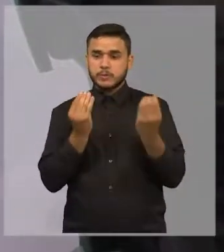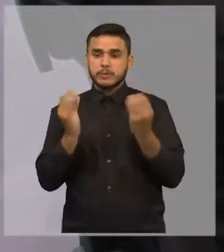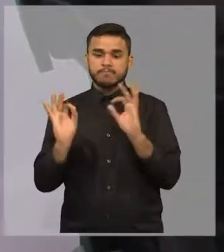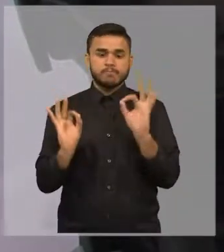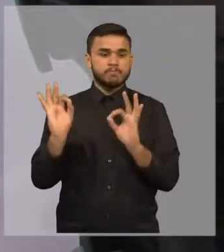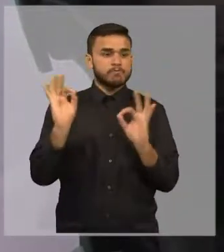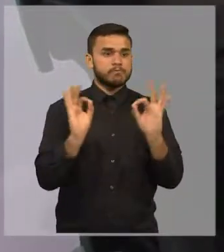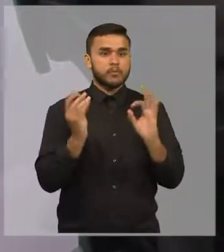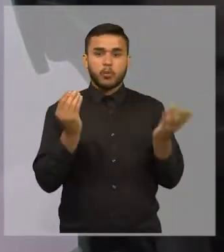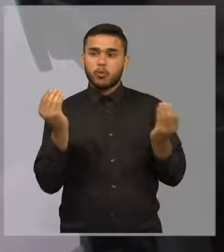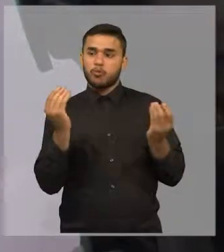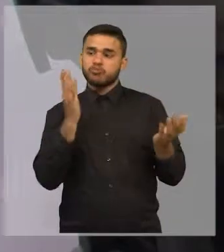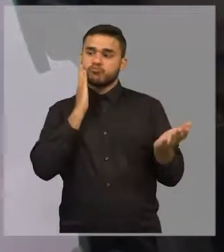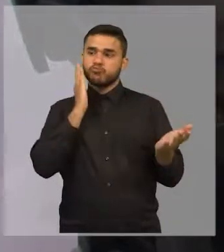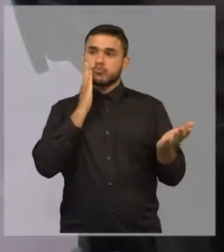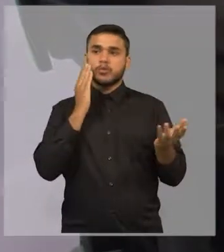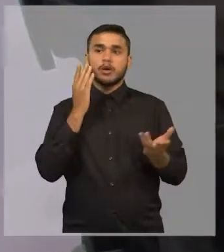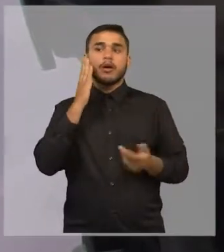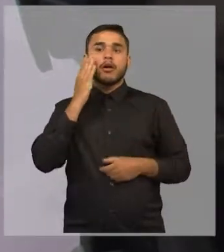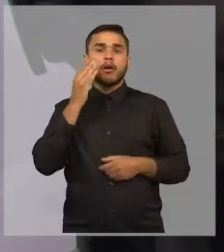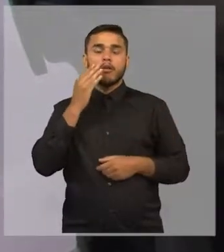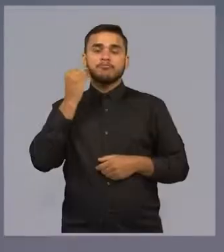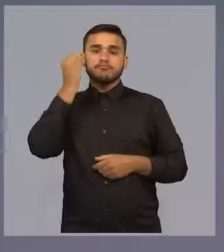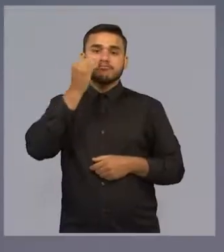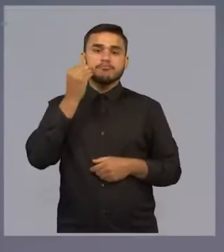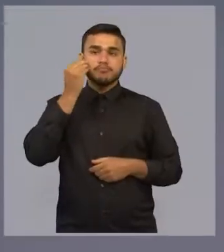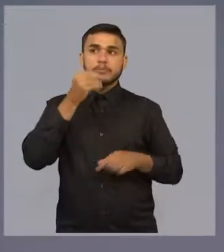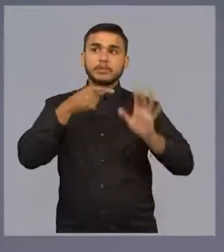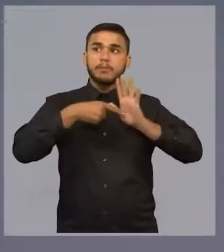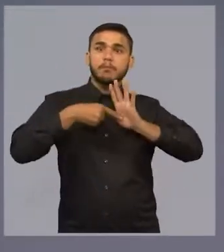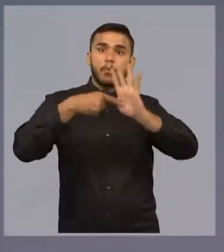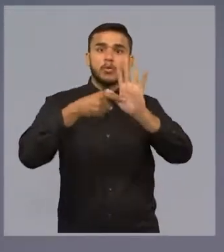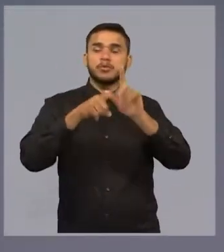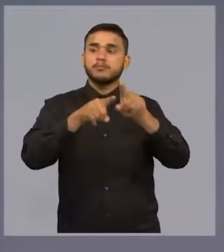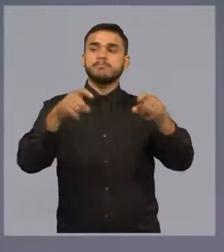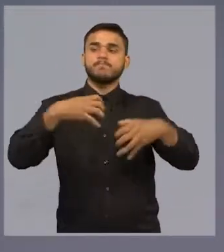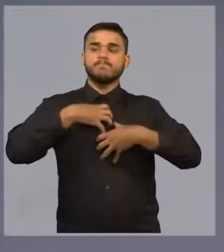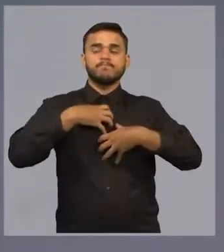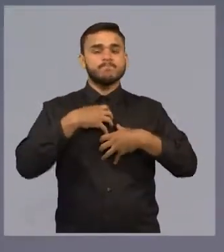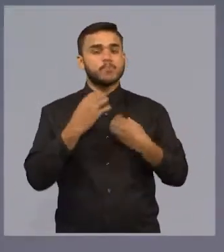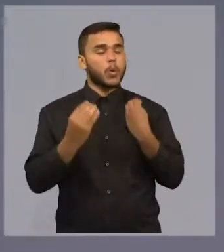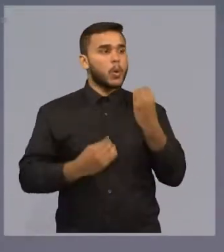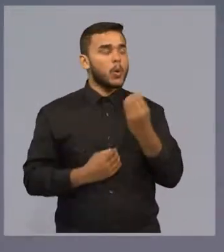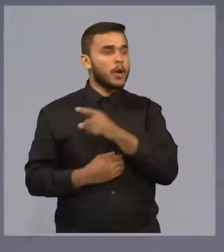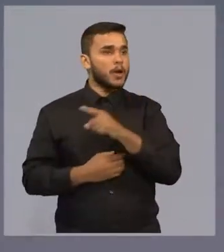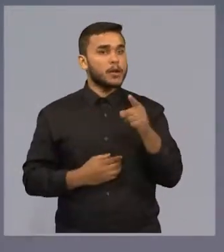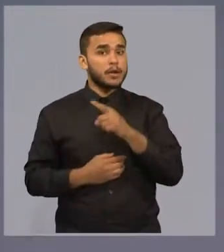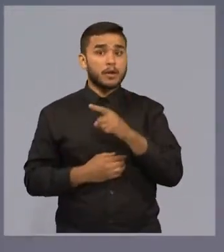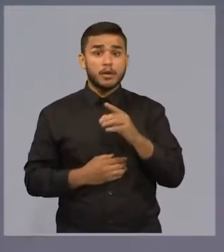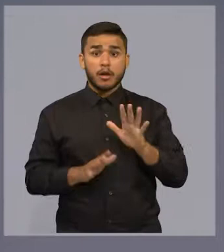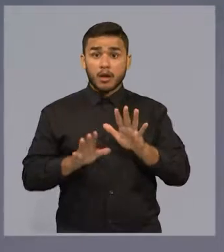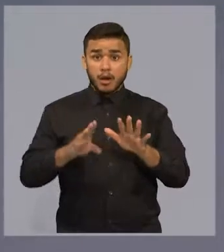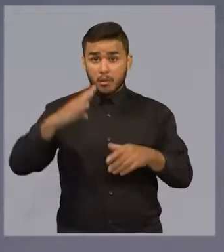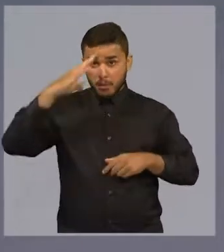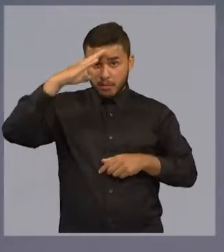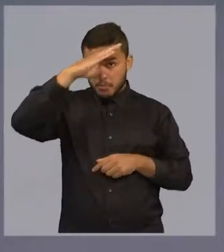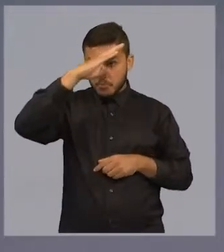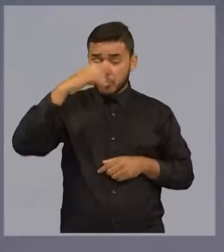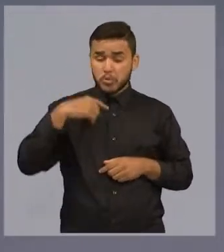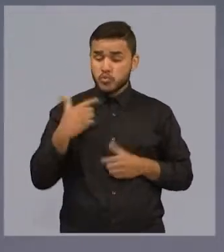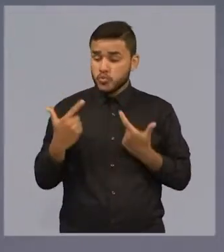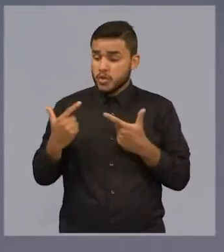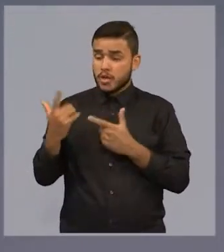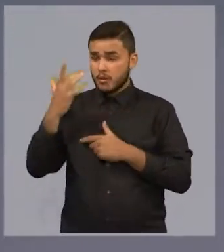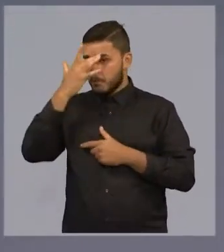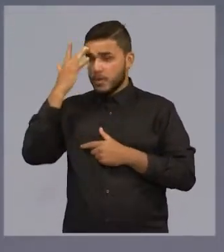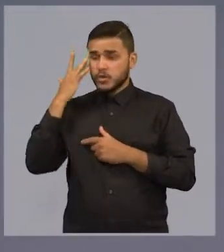percebe qual vai ser a reação em relação à mensagem que vai ser proposta. E como o presidente Bolsonaro foi eleito sem marqueteiro, ele fez a